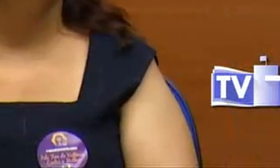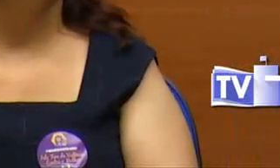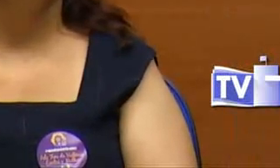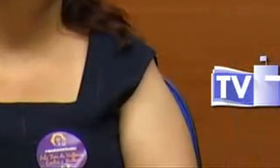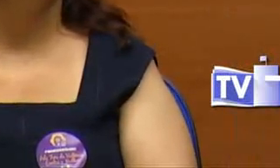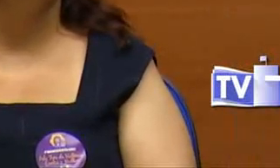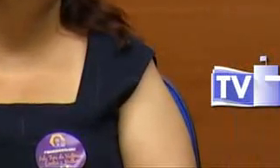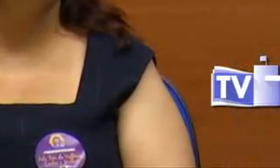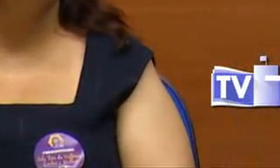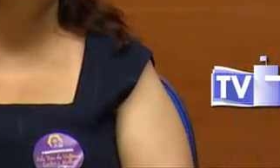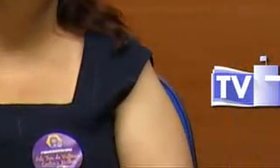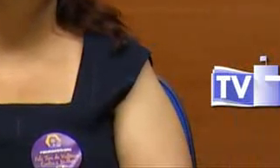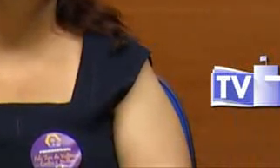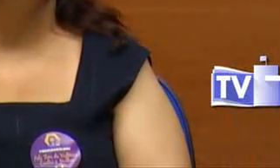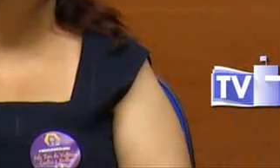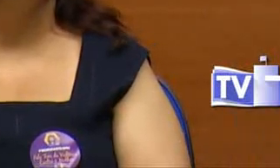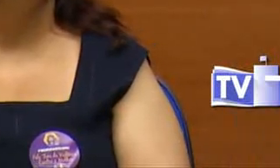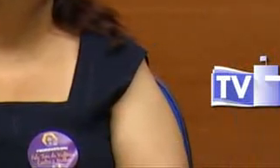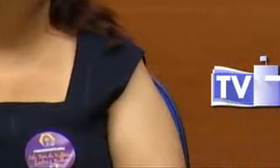Mas muitas de nós,